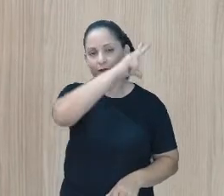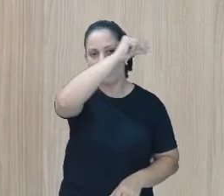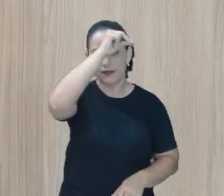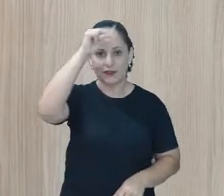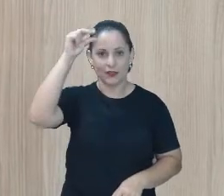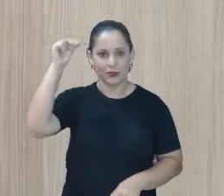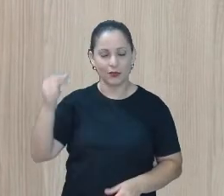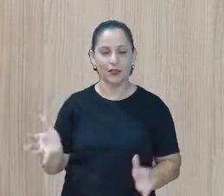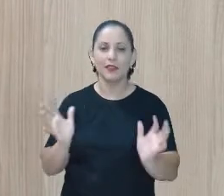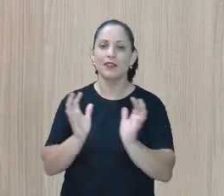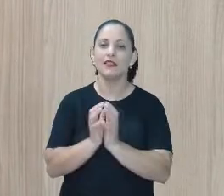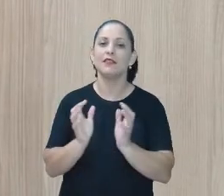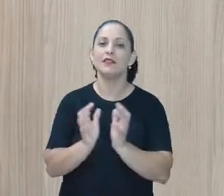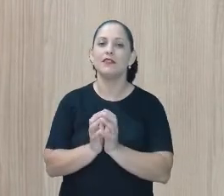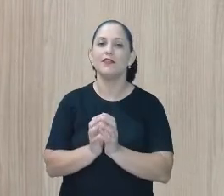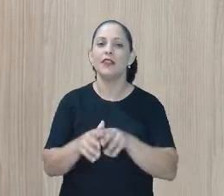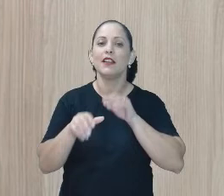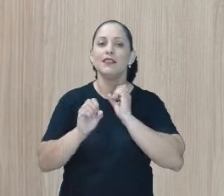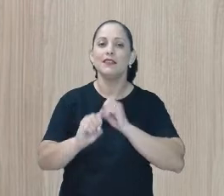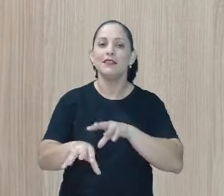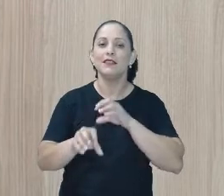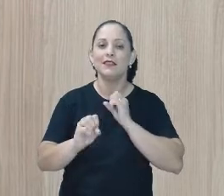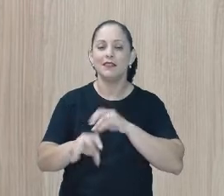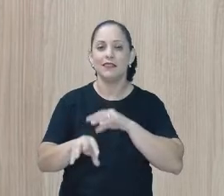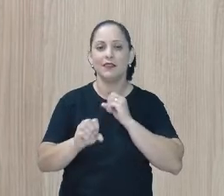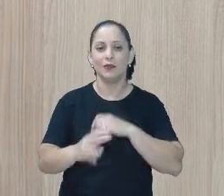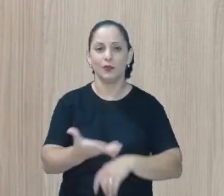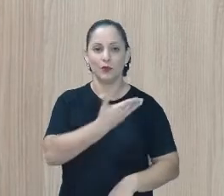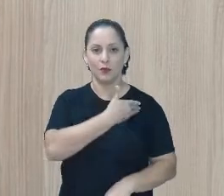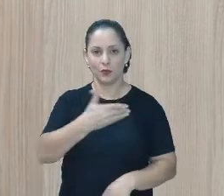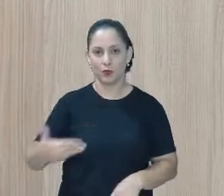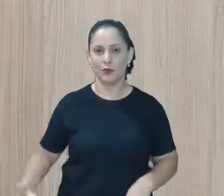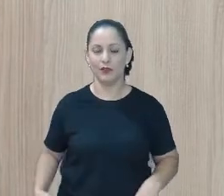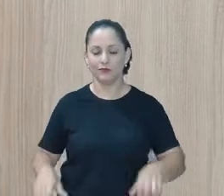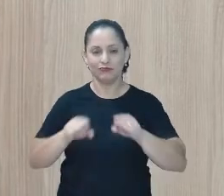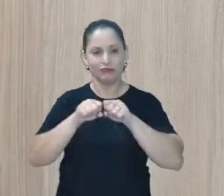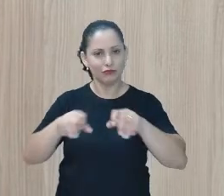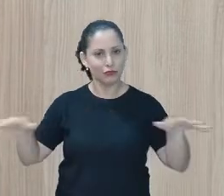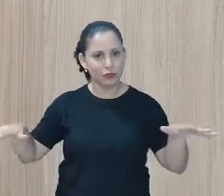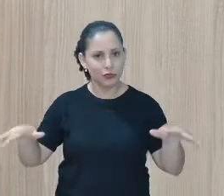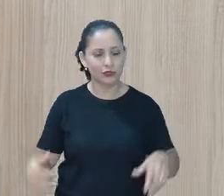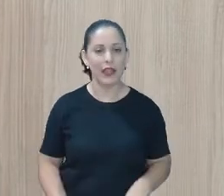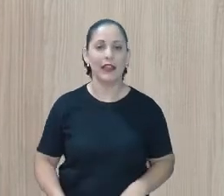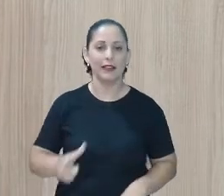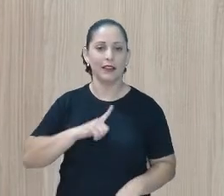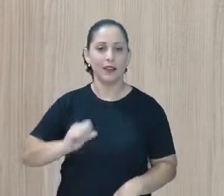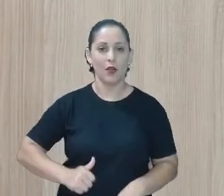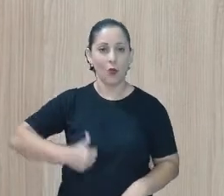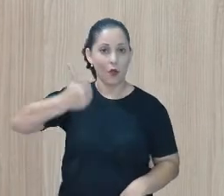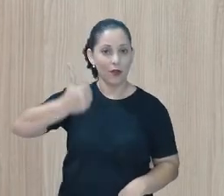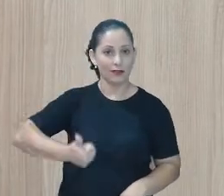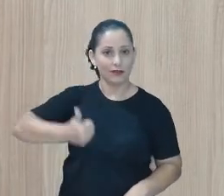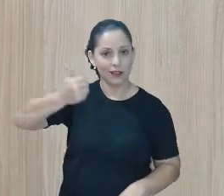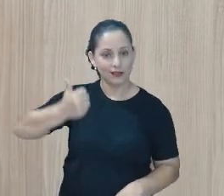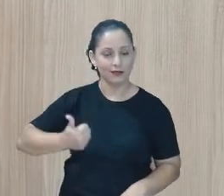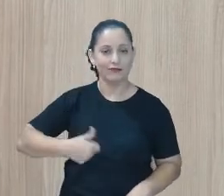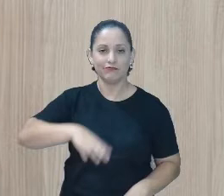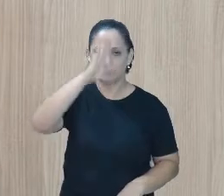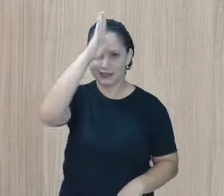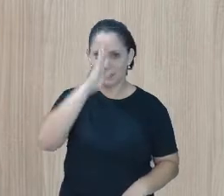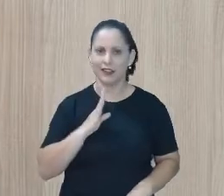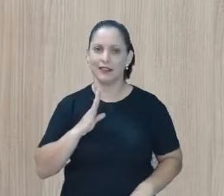do Recife, é essa educação pública, cada vez mais ampla, de qualidade, gratuita. E aí